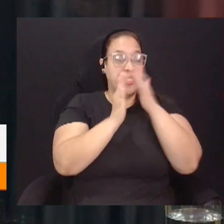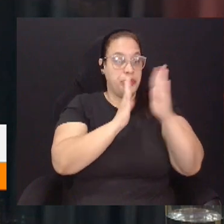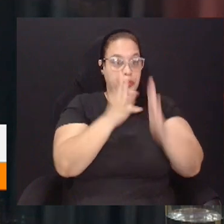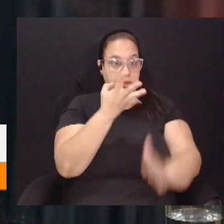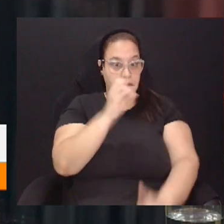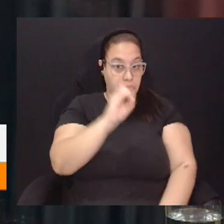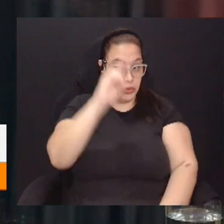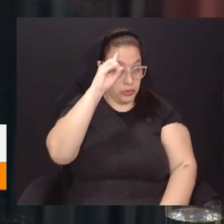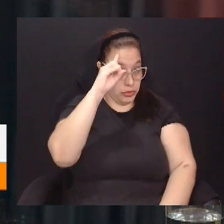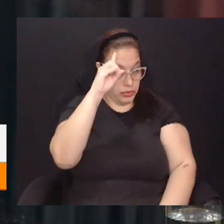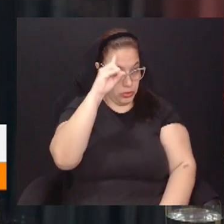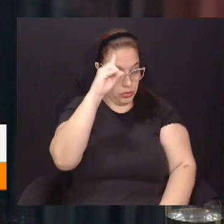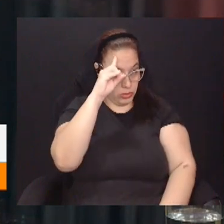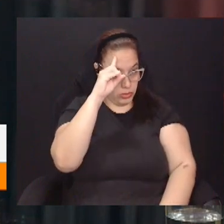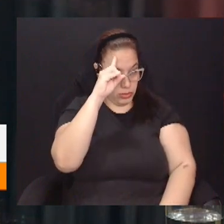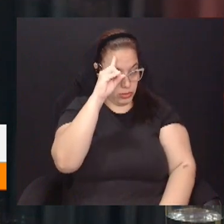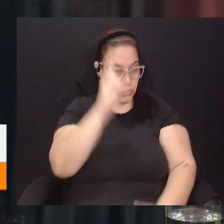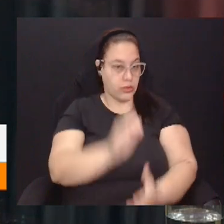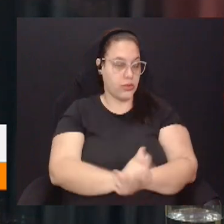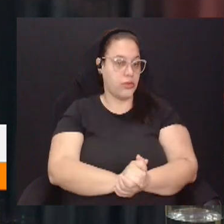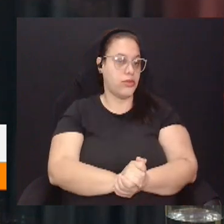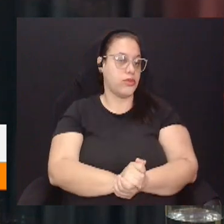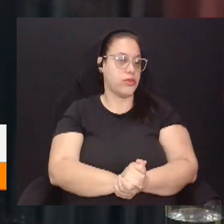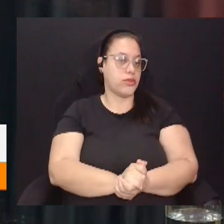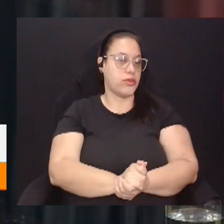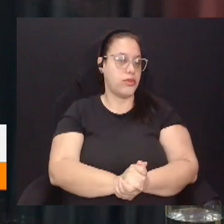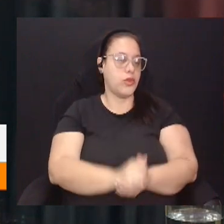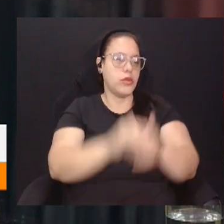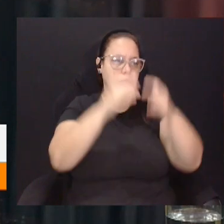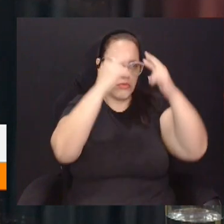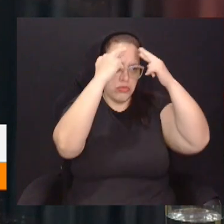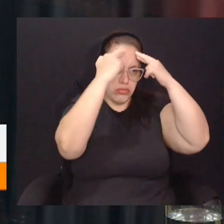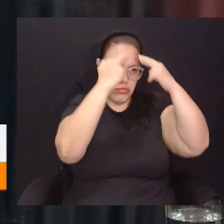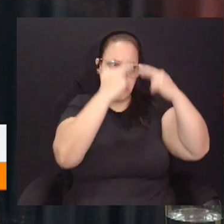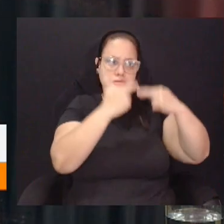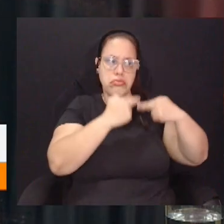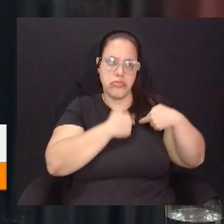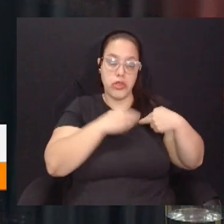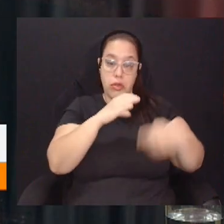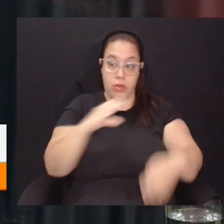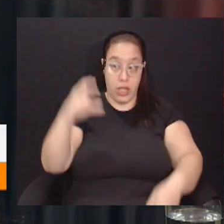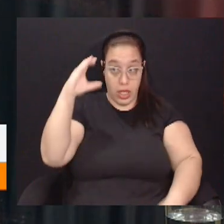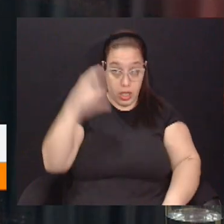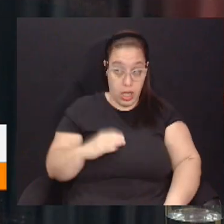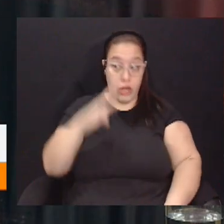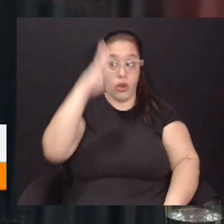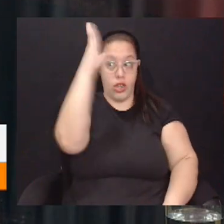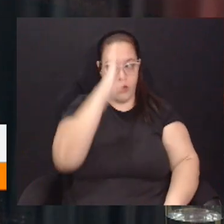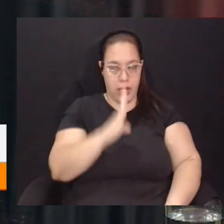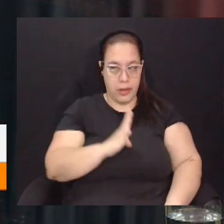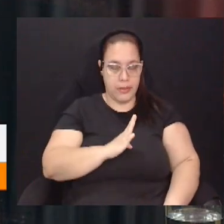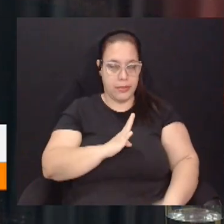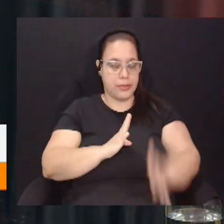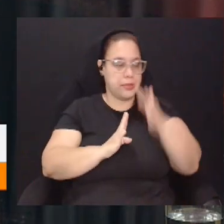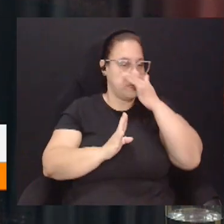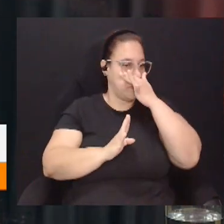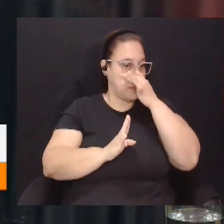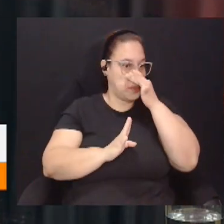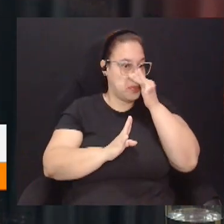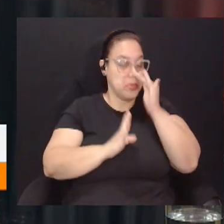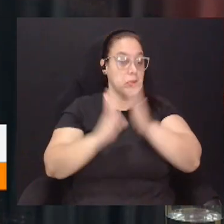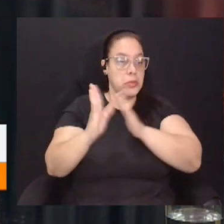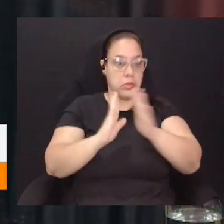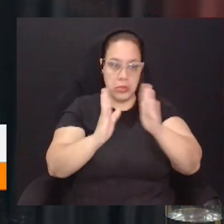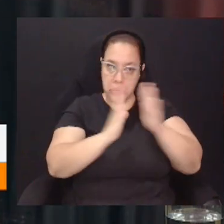um período bastante respeitado pela tradição católica no Brasil, é um período também, né,